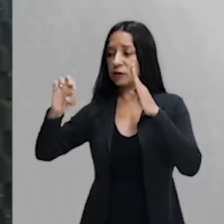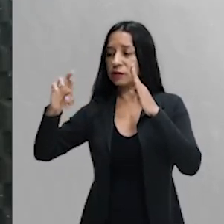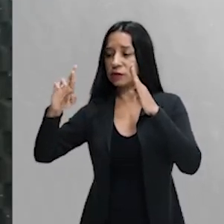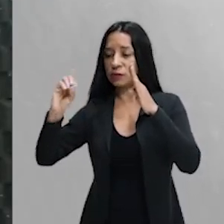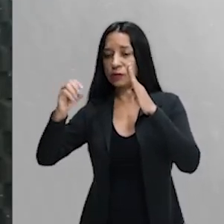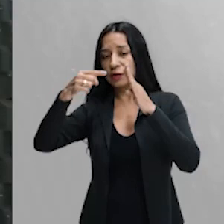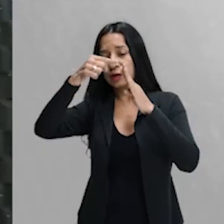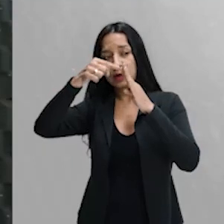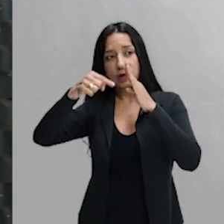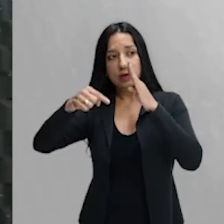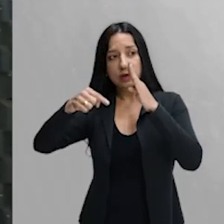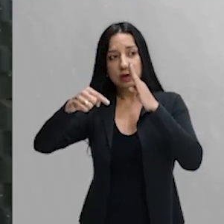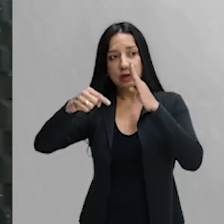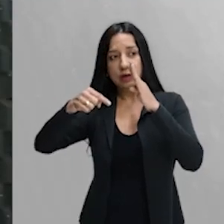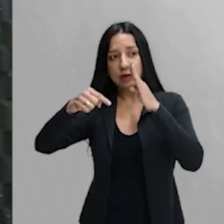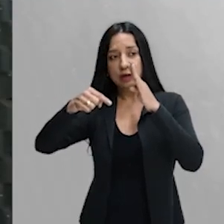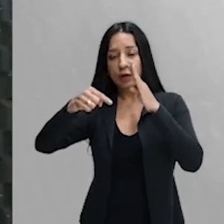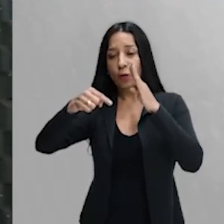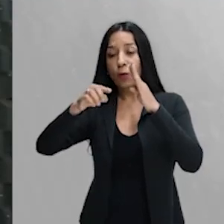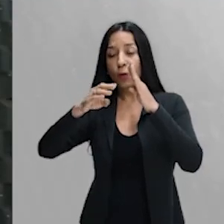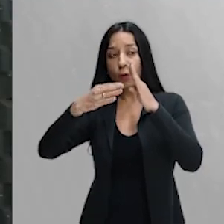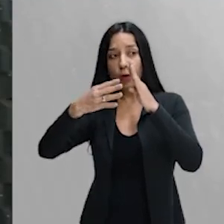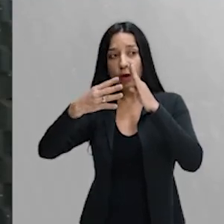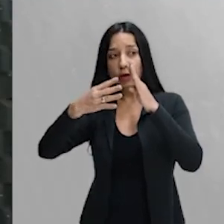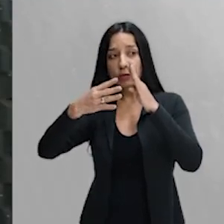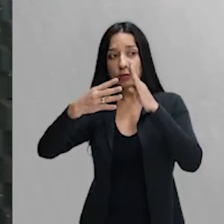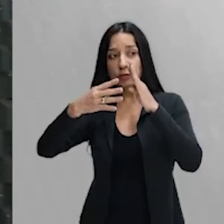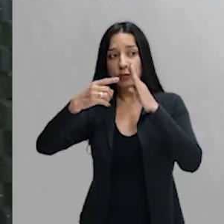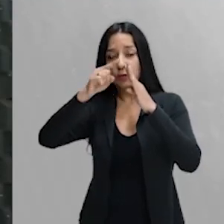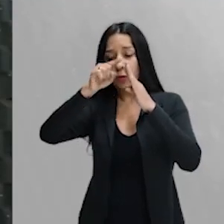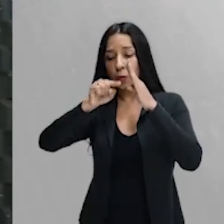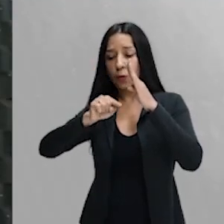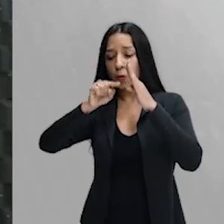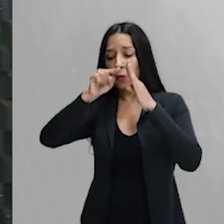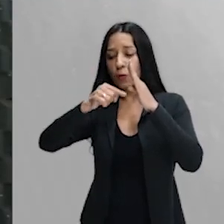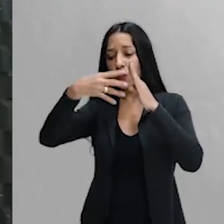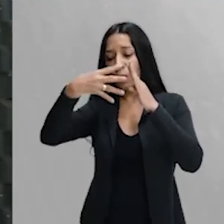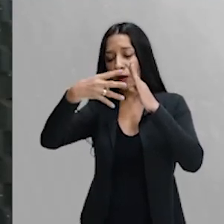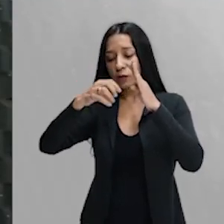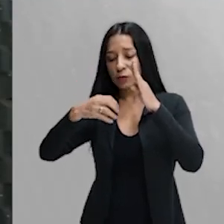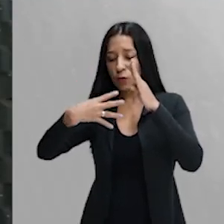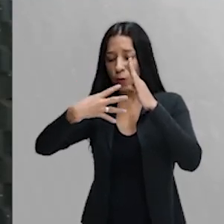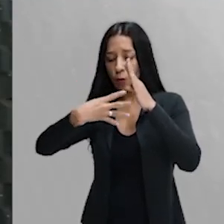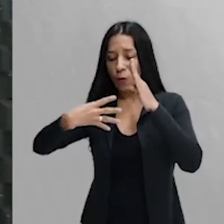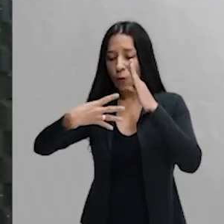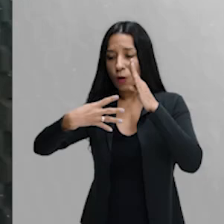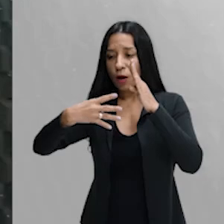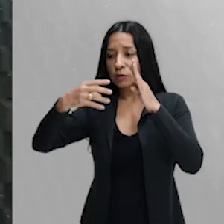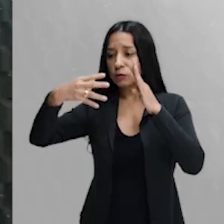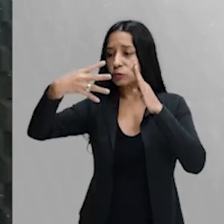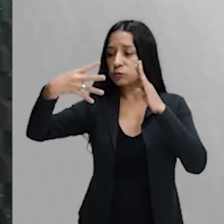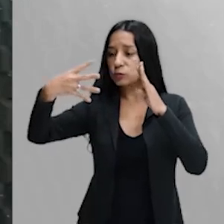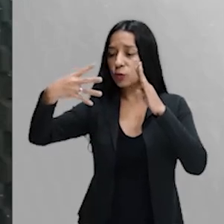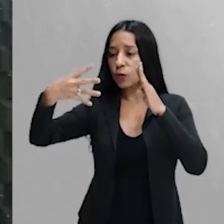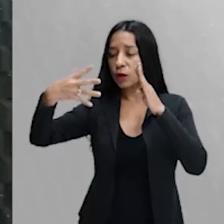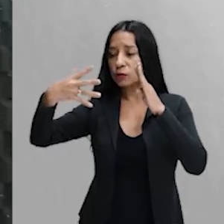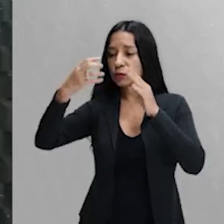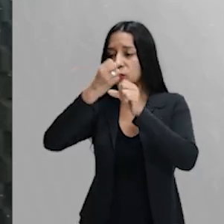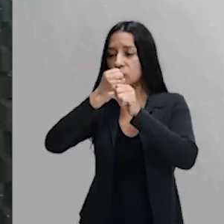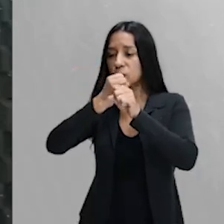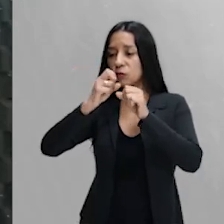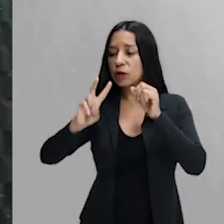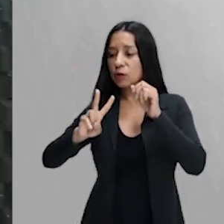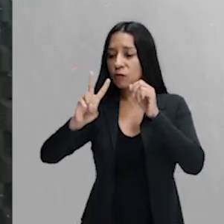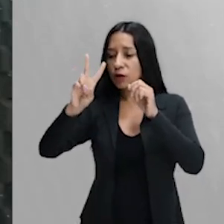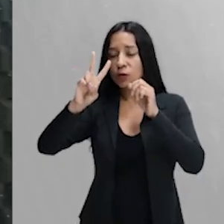mede 4, esse lado aqui mede 4, e esse 4 mede 4. E aí você vai calcular esse valor de G aqui,